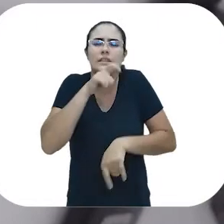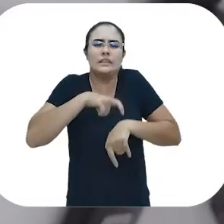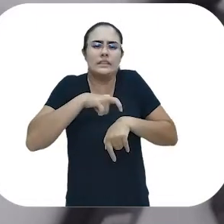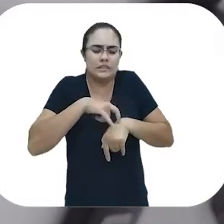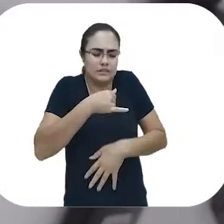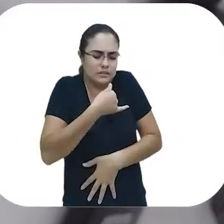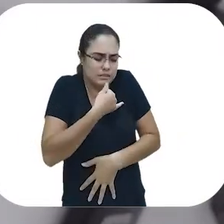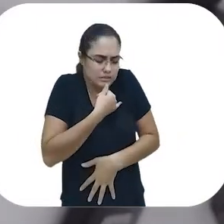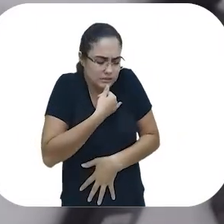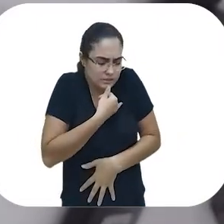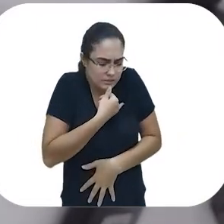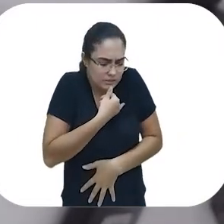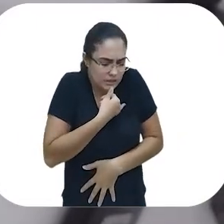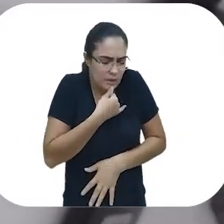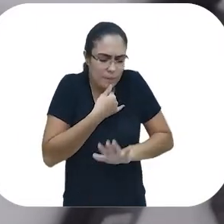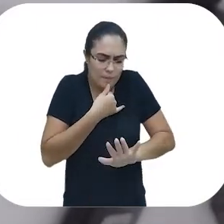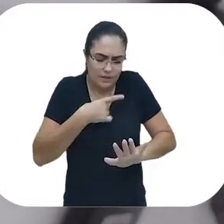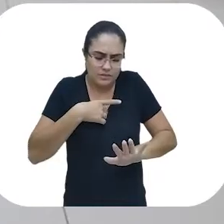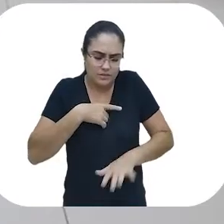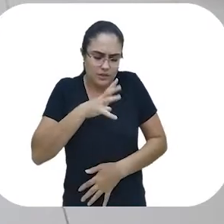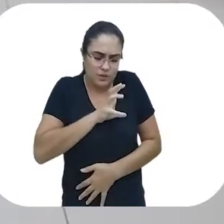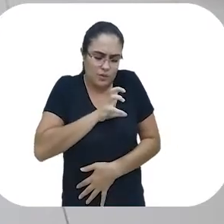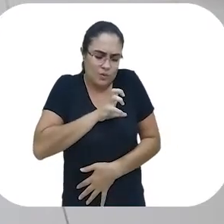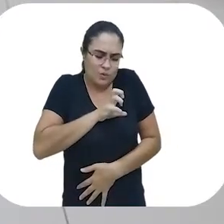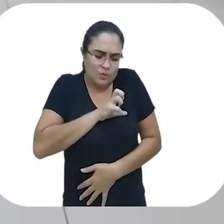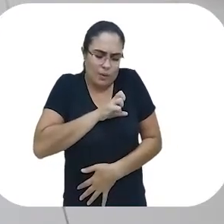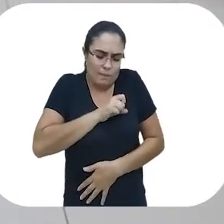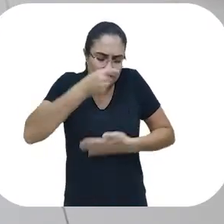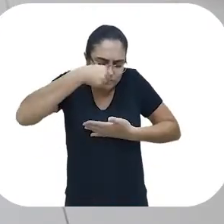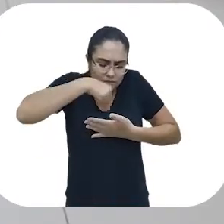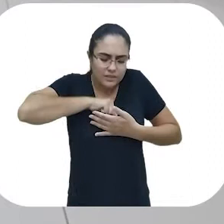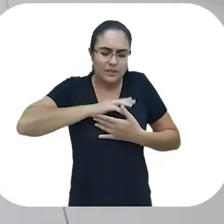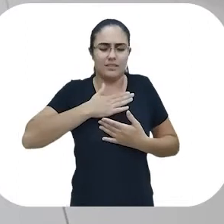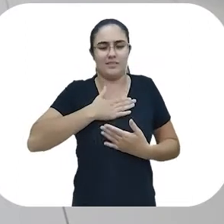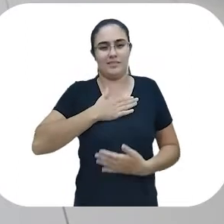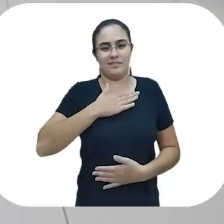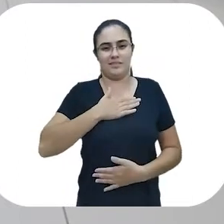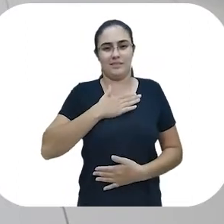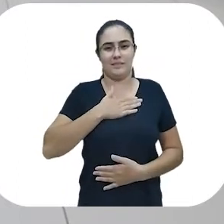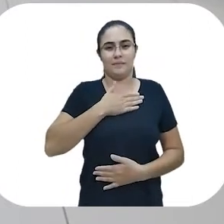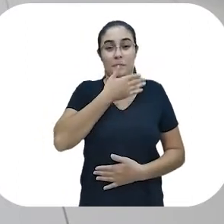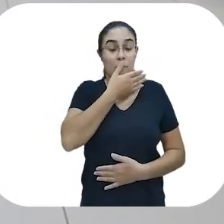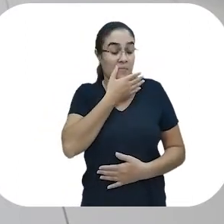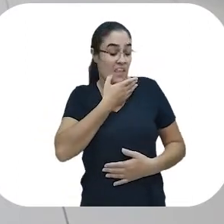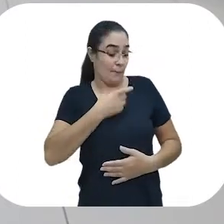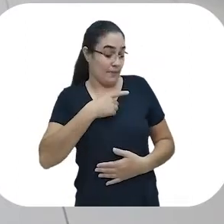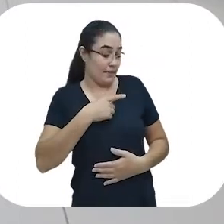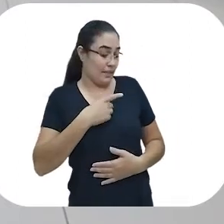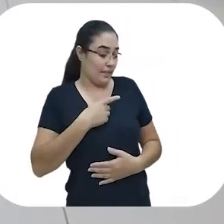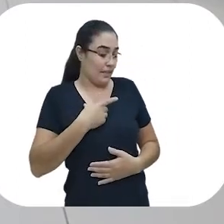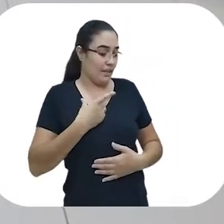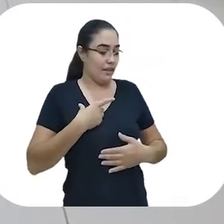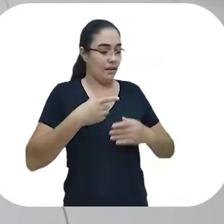em mim que só tu viste. Uma plena em mim que aqui plana